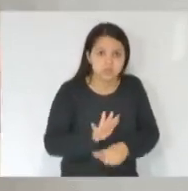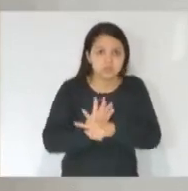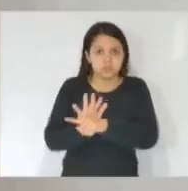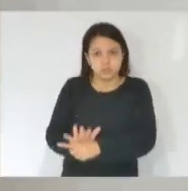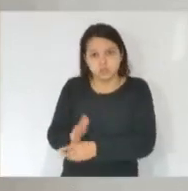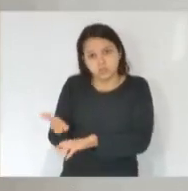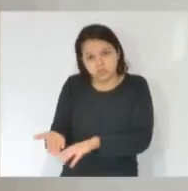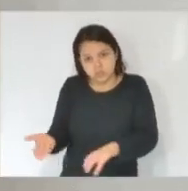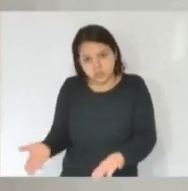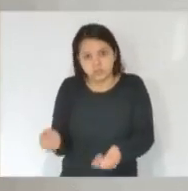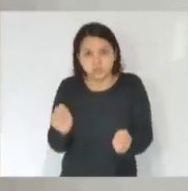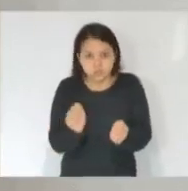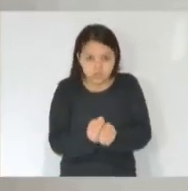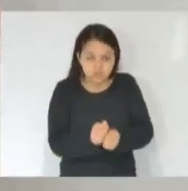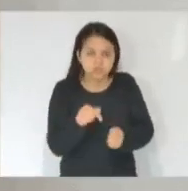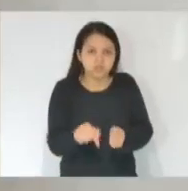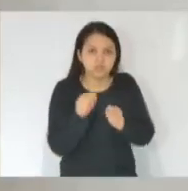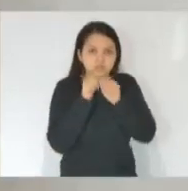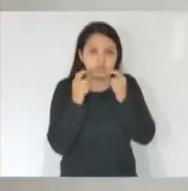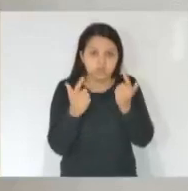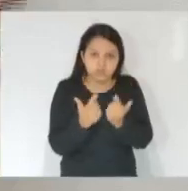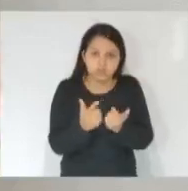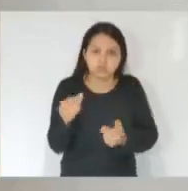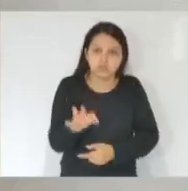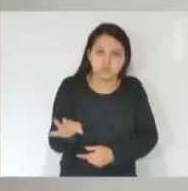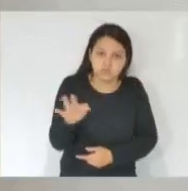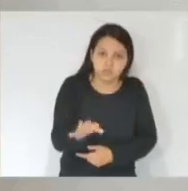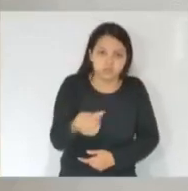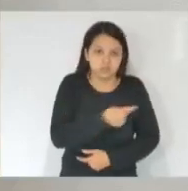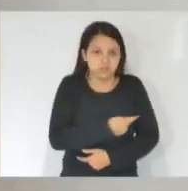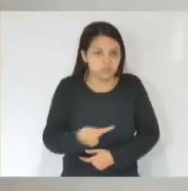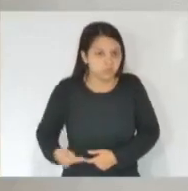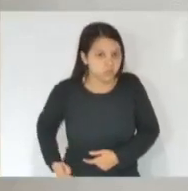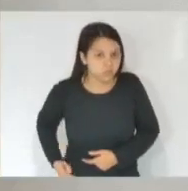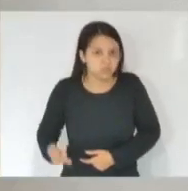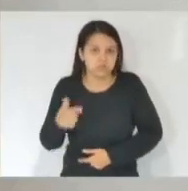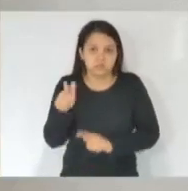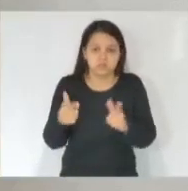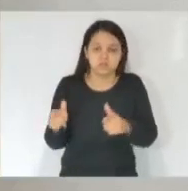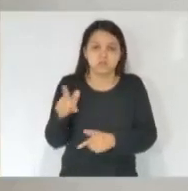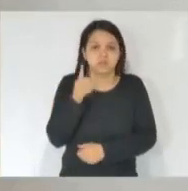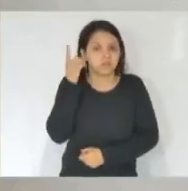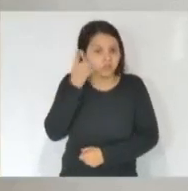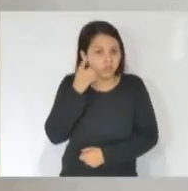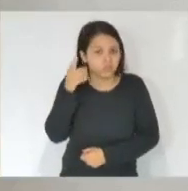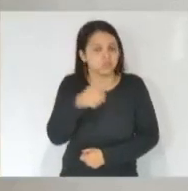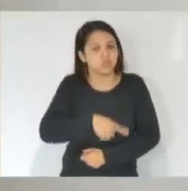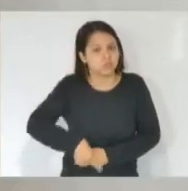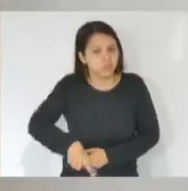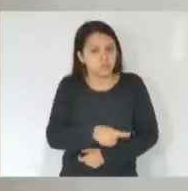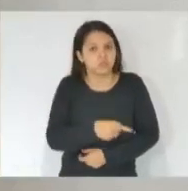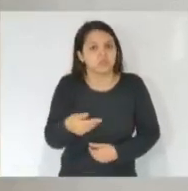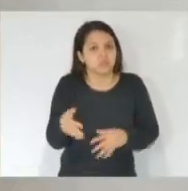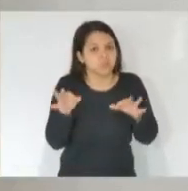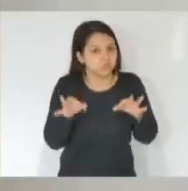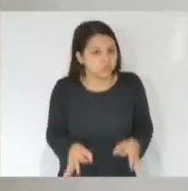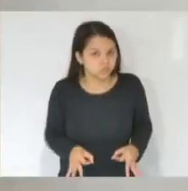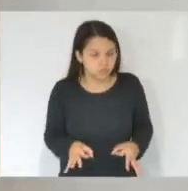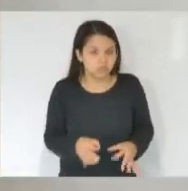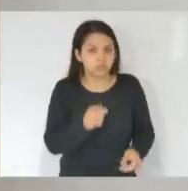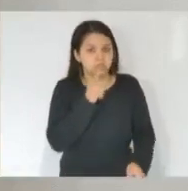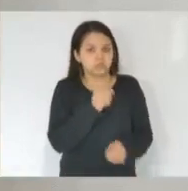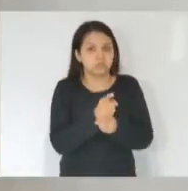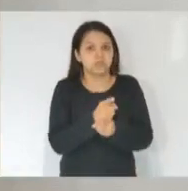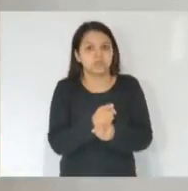juntos com a Casa, com as federações, o governo e os deputados, nós certamente vamos achar a